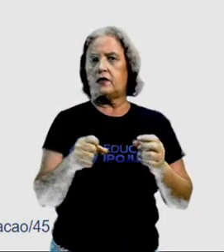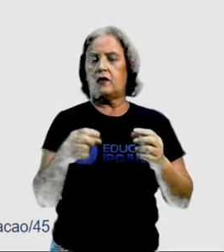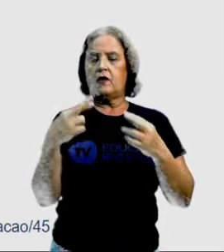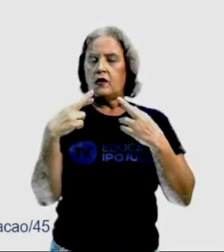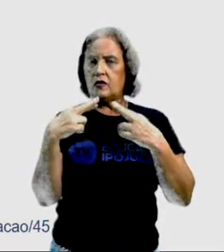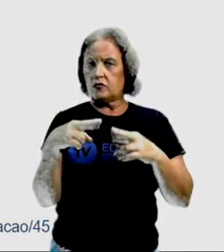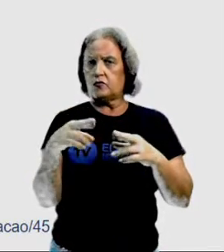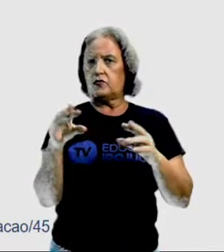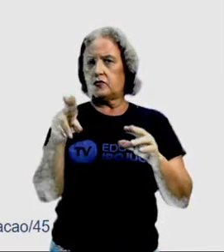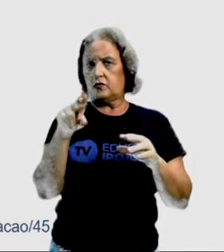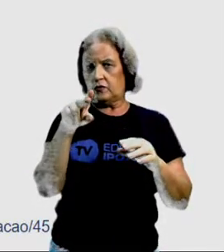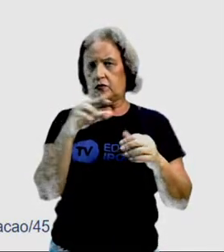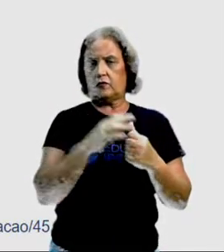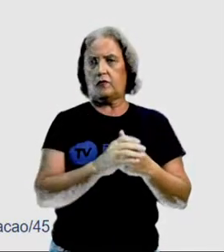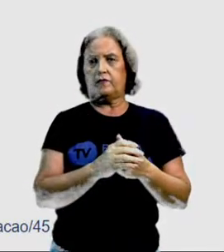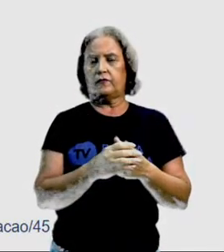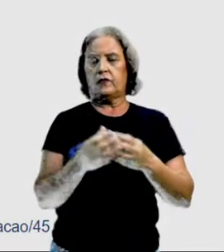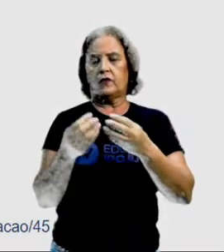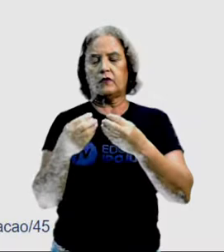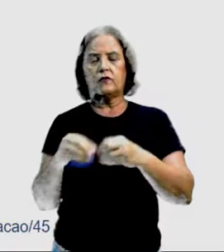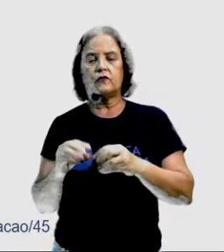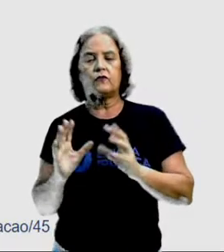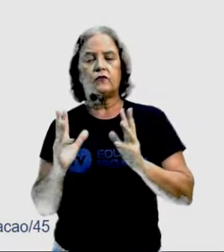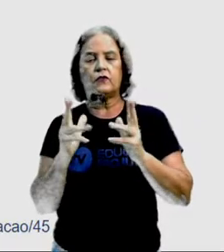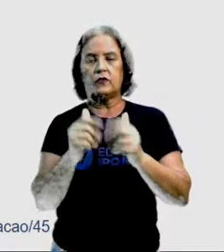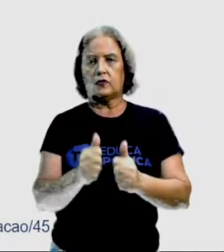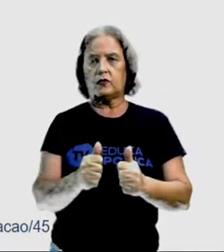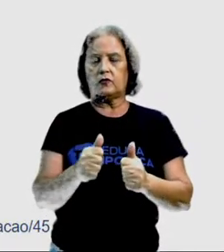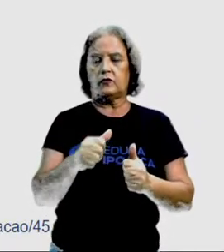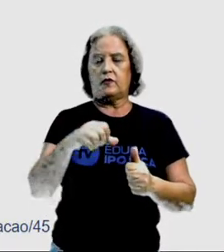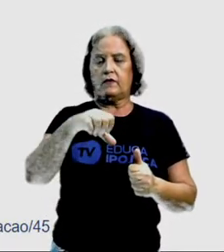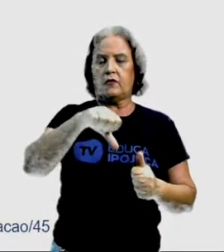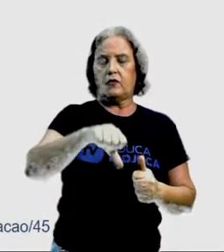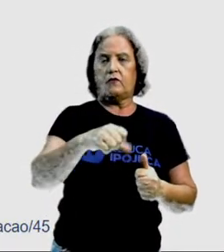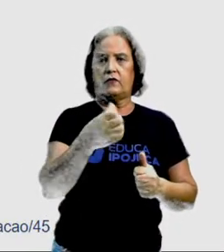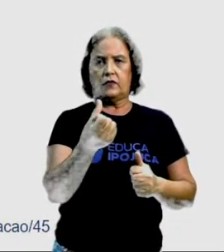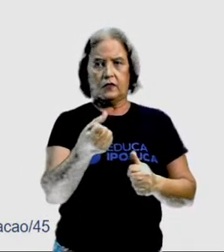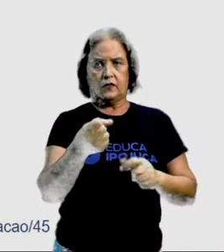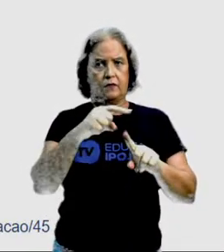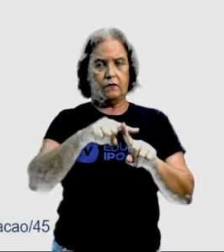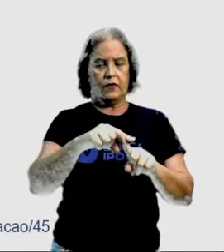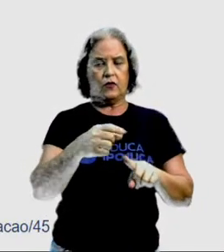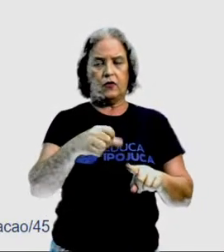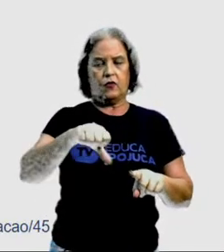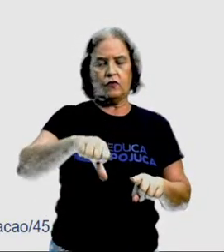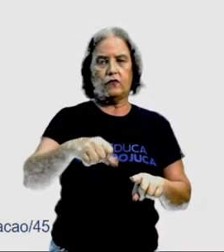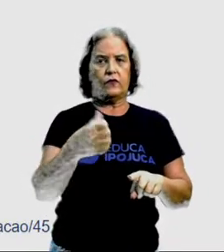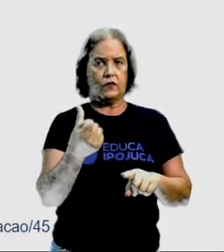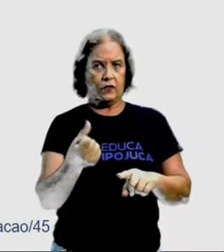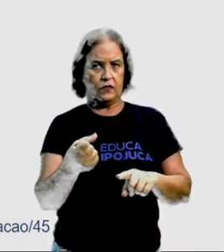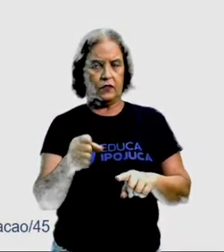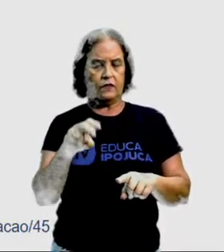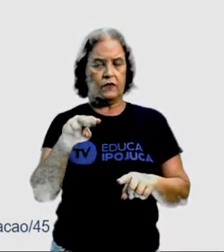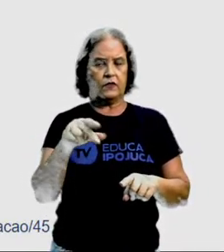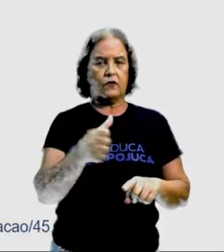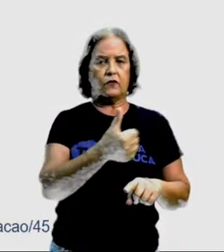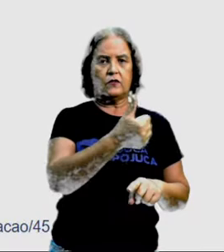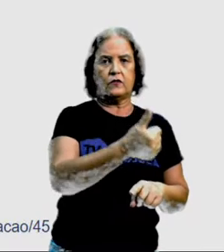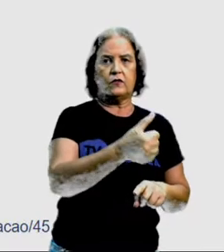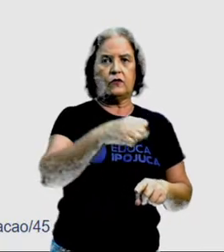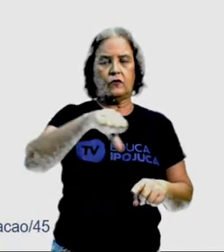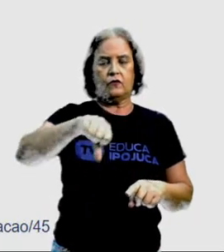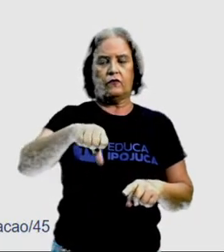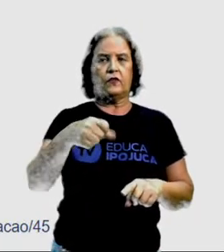mesmo resultado. Os ovos de todas as caixas são 96 mais 96, que vai dar uma composição de 192